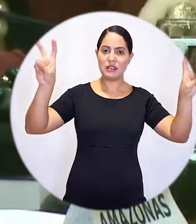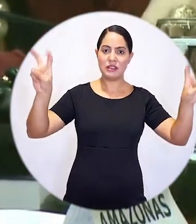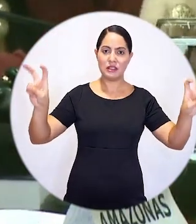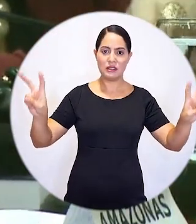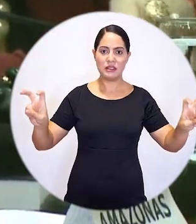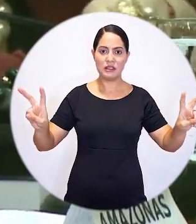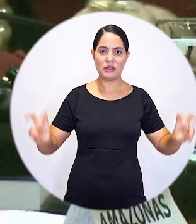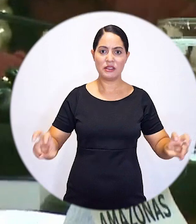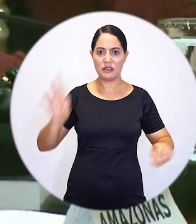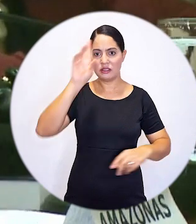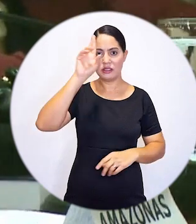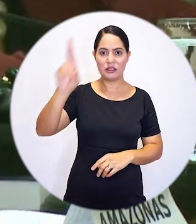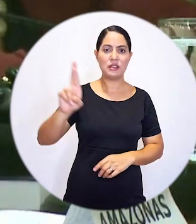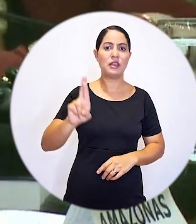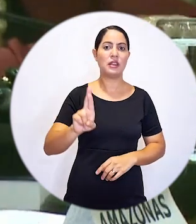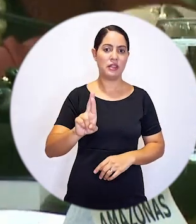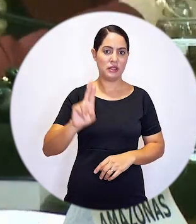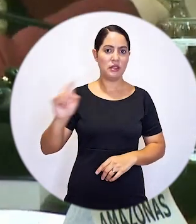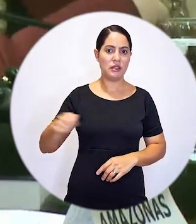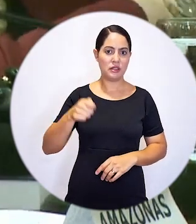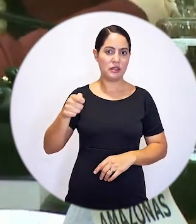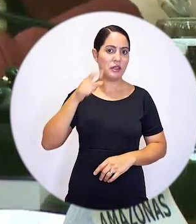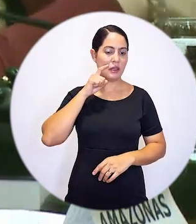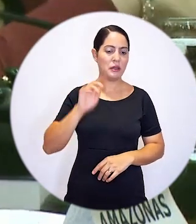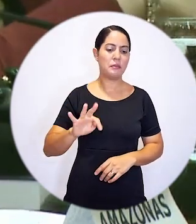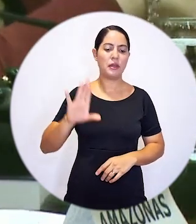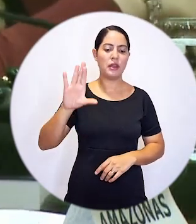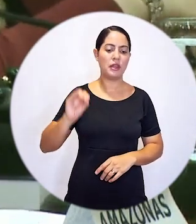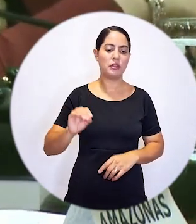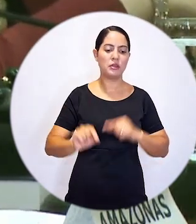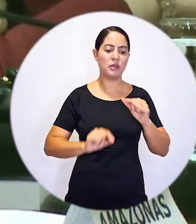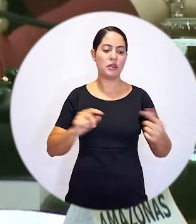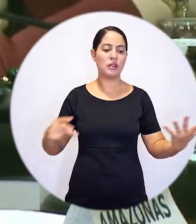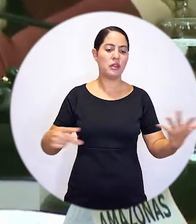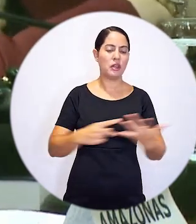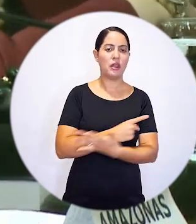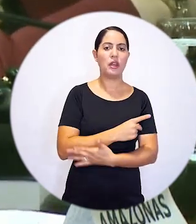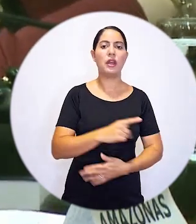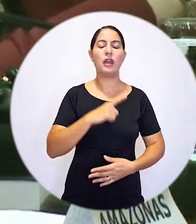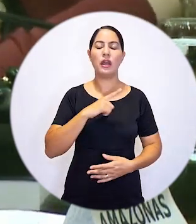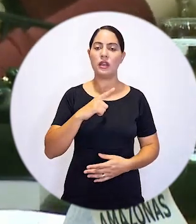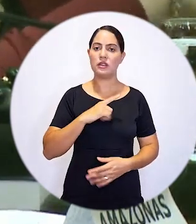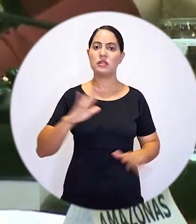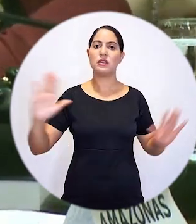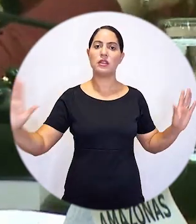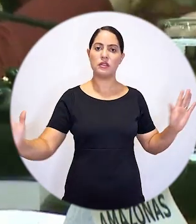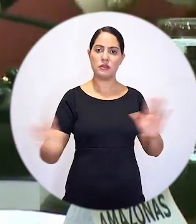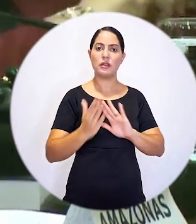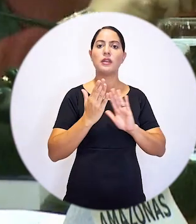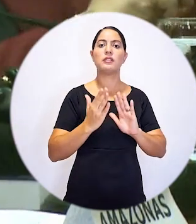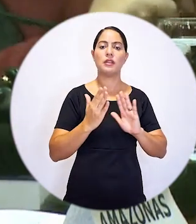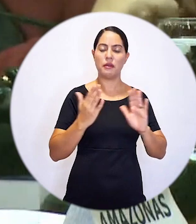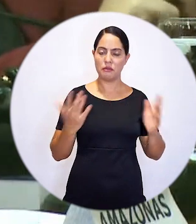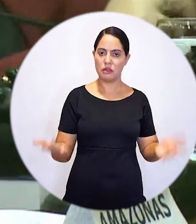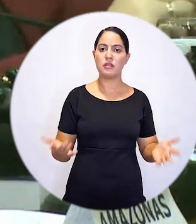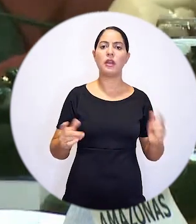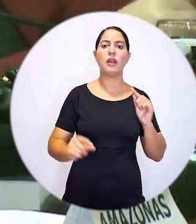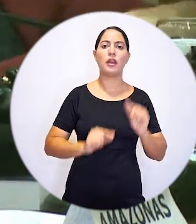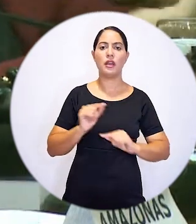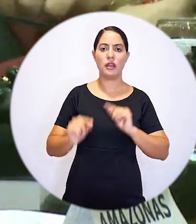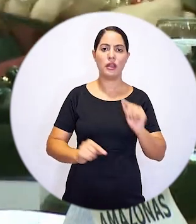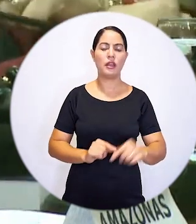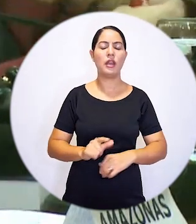Simonetti, nos traz essa alegria, porque esse enfrentamento ele é feito a muitas